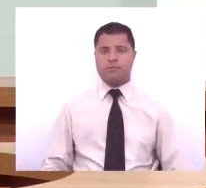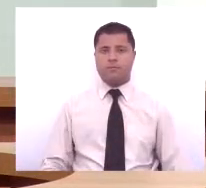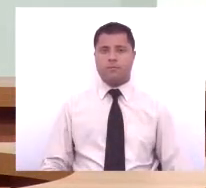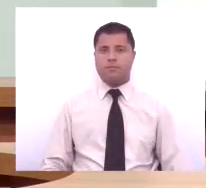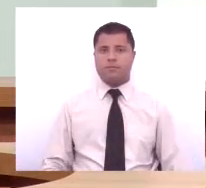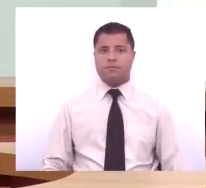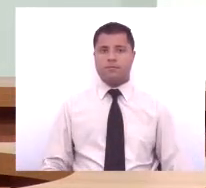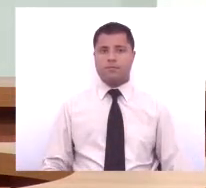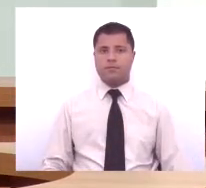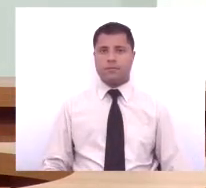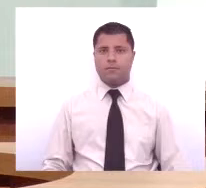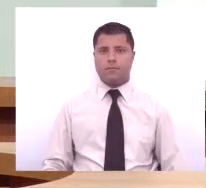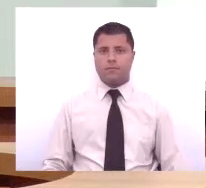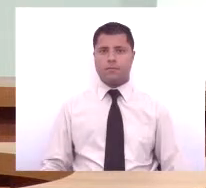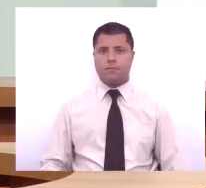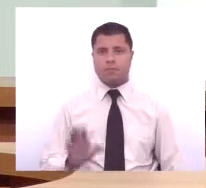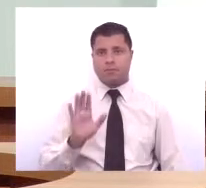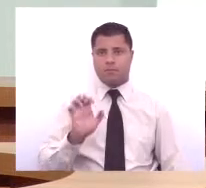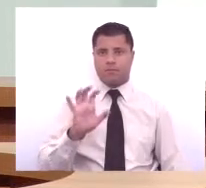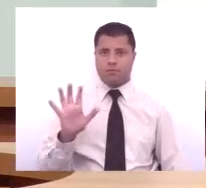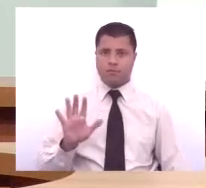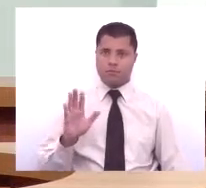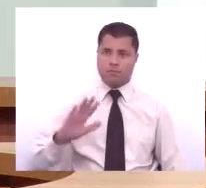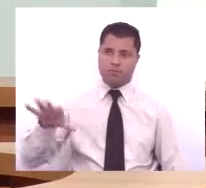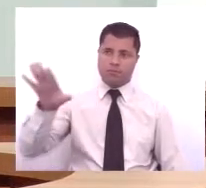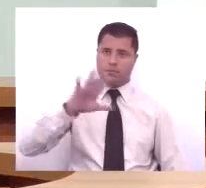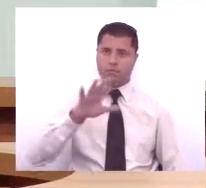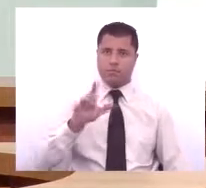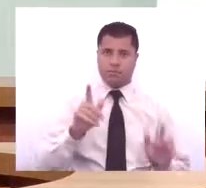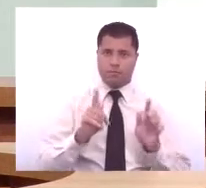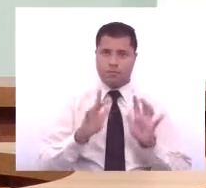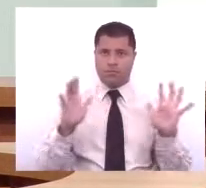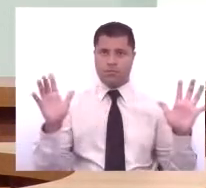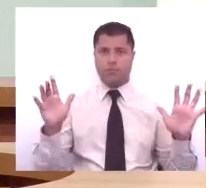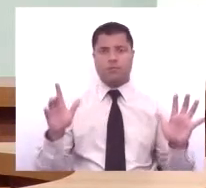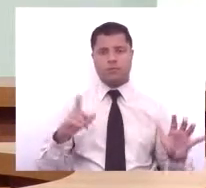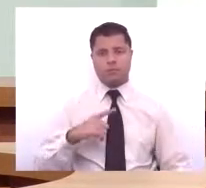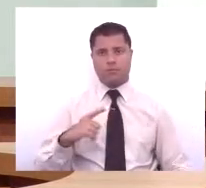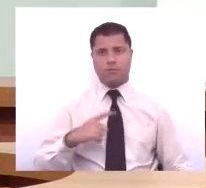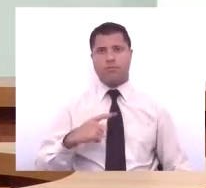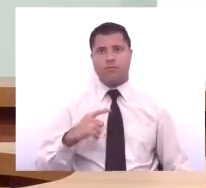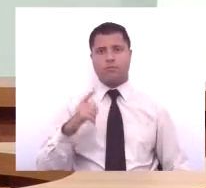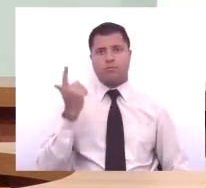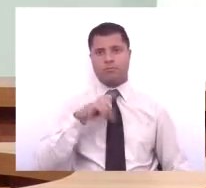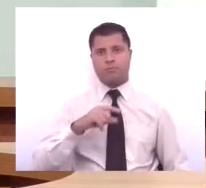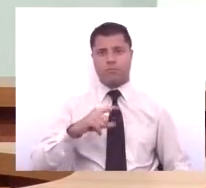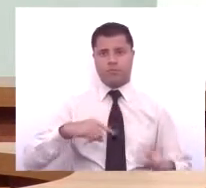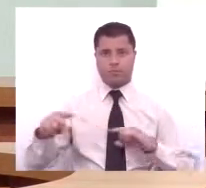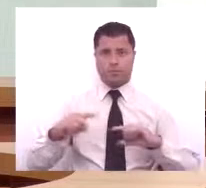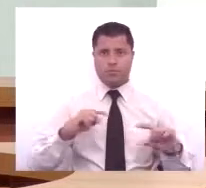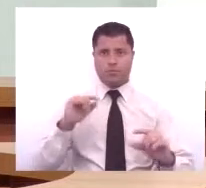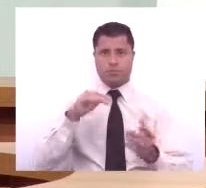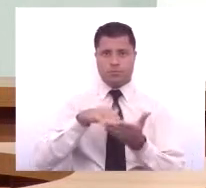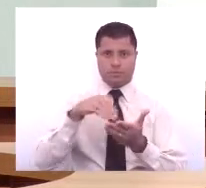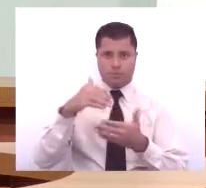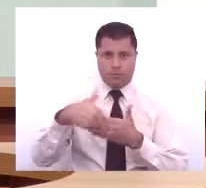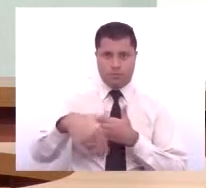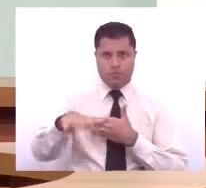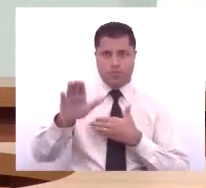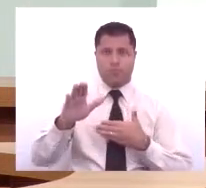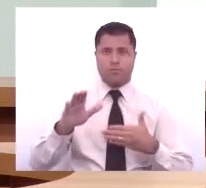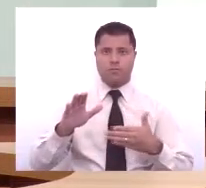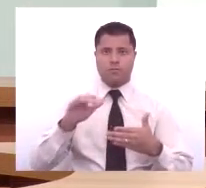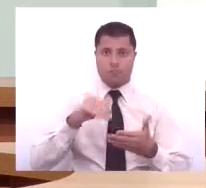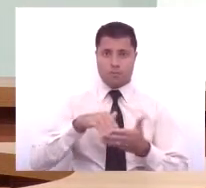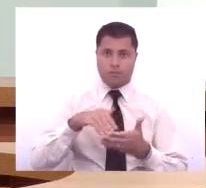estado, a nossa cidade ganhou para o próximo mandato, que agora, a partir